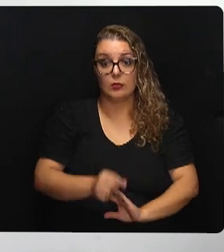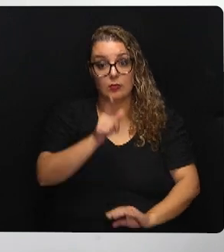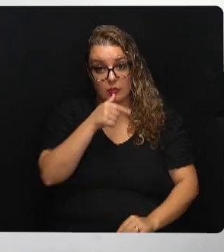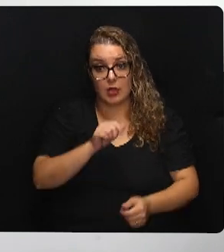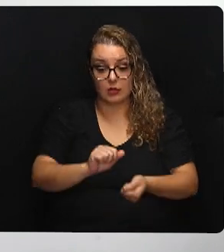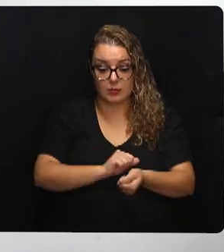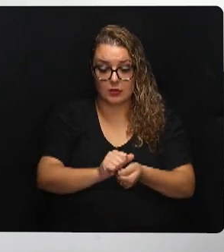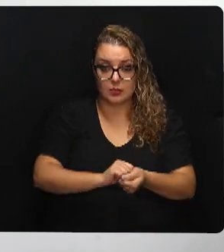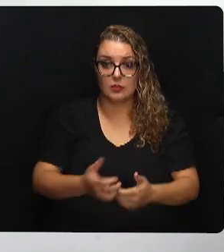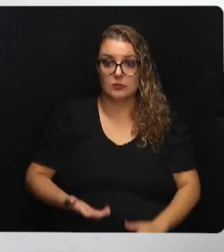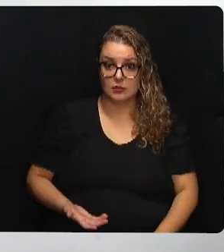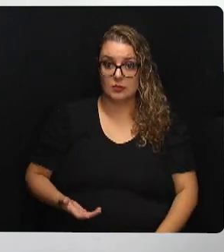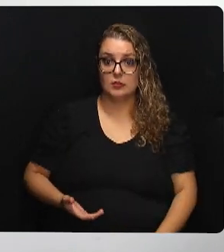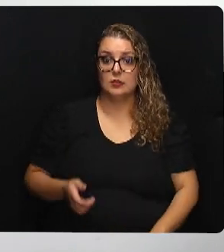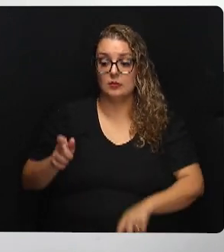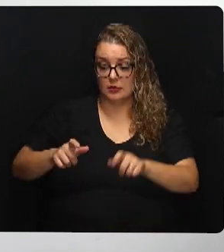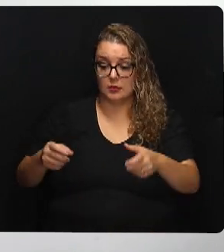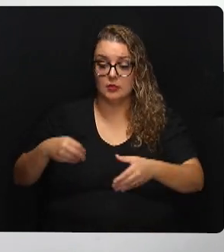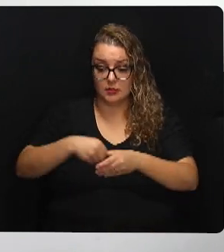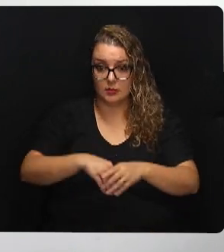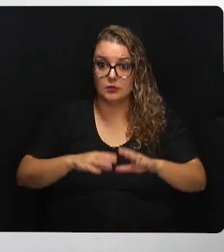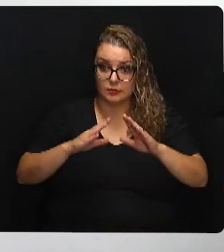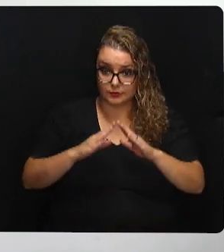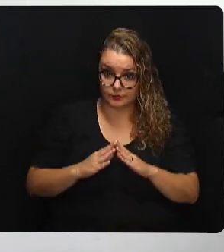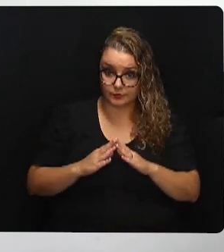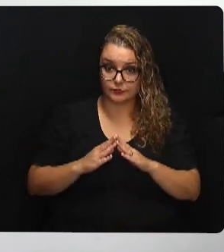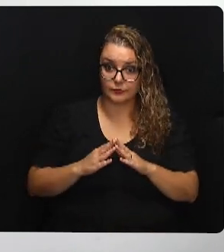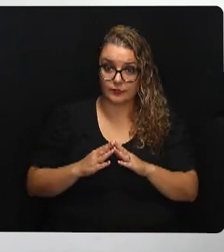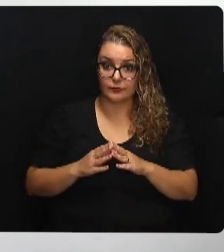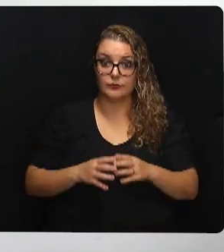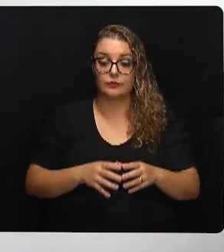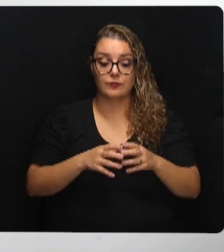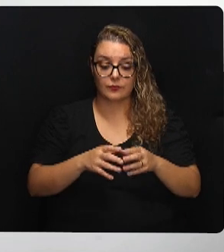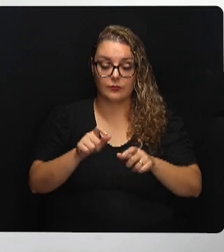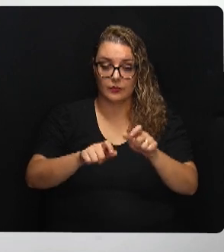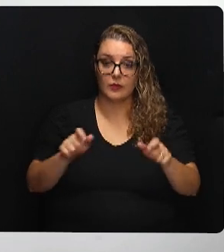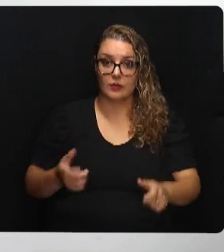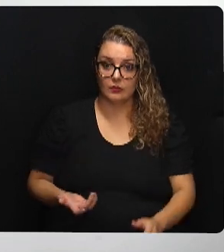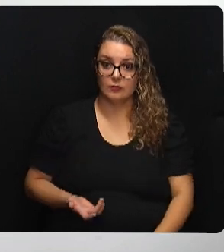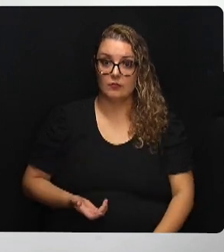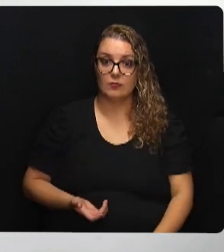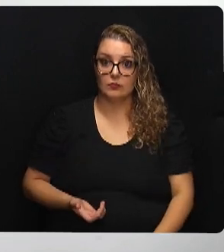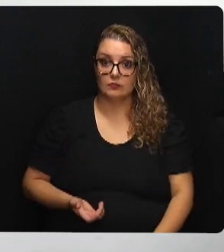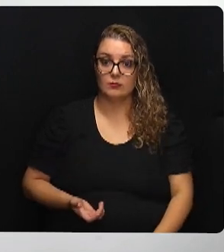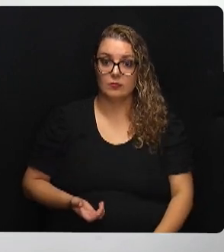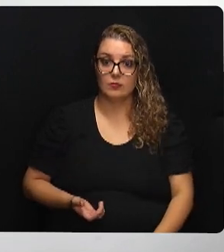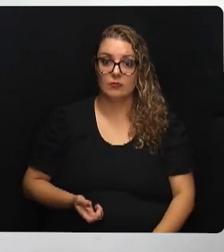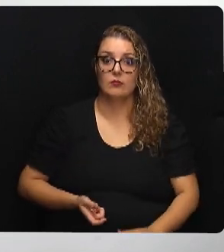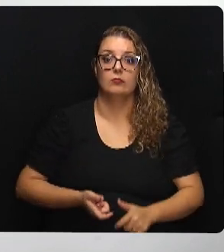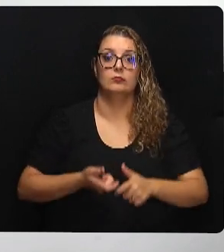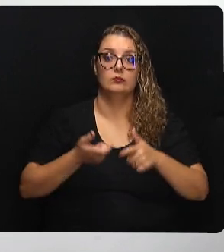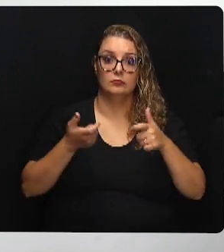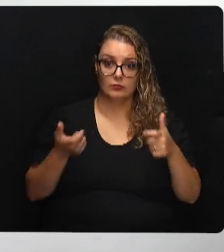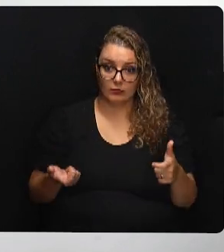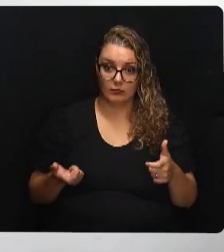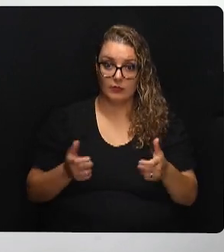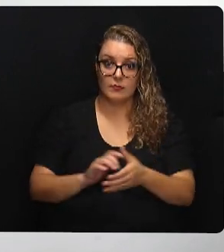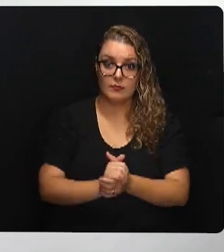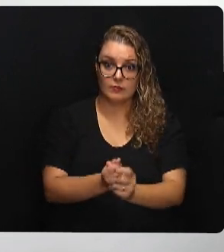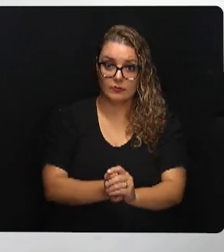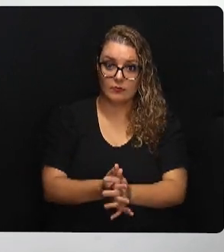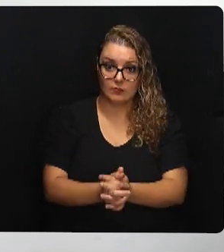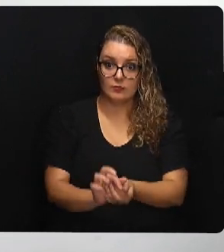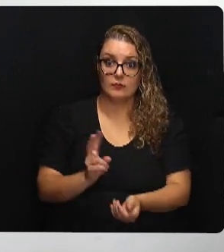tem pessoas que estejam com esse quadro dentro de casa, que você esteja convivendo com essas pessoas, além de